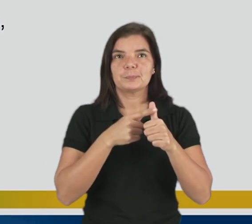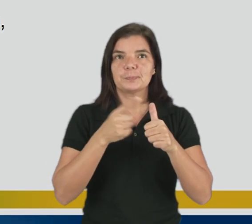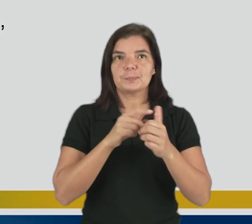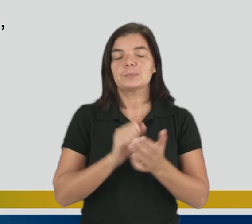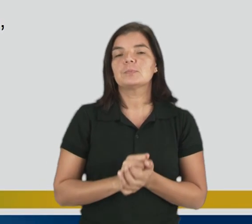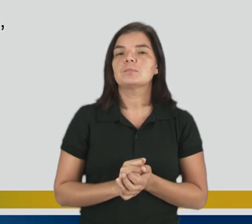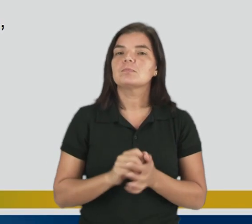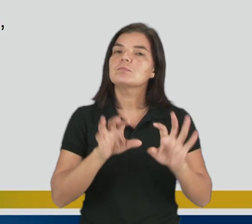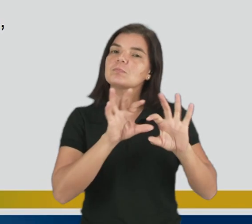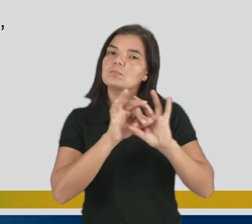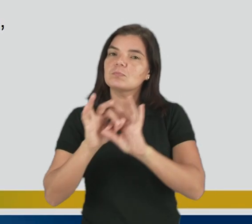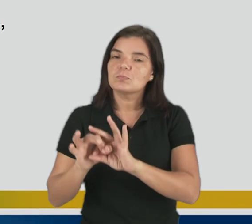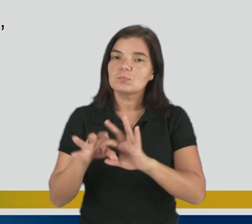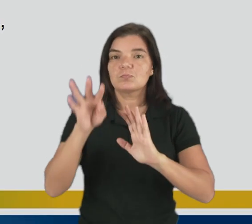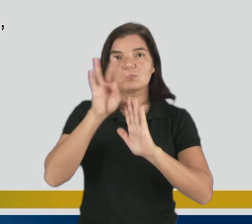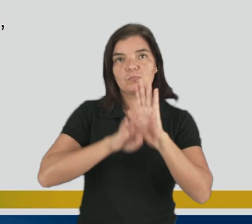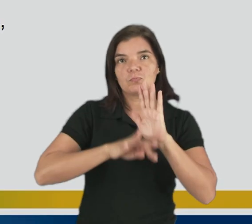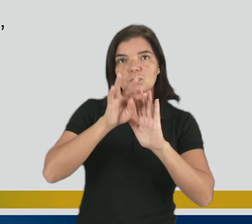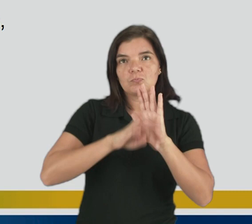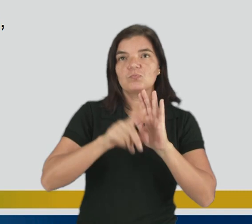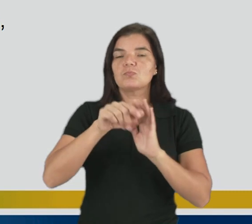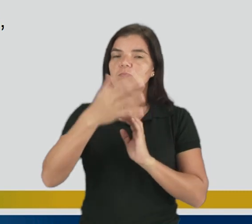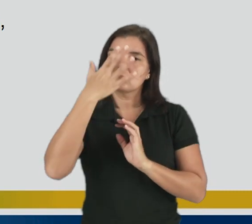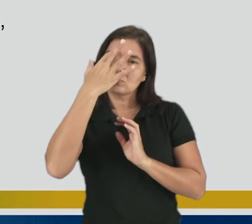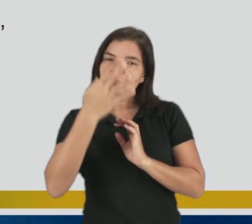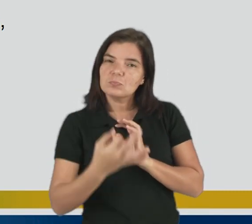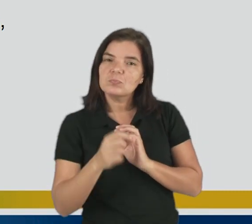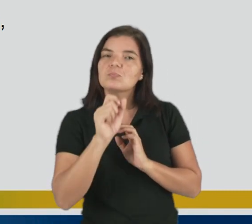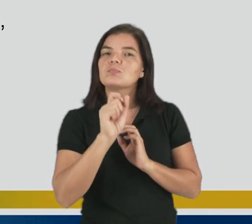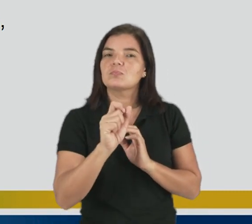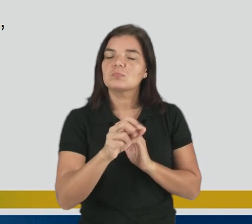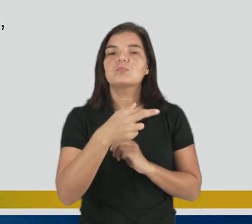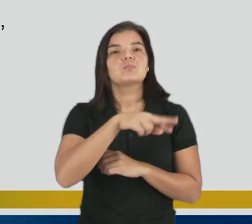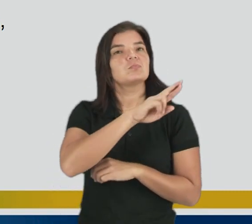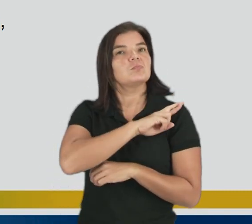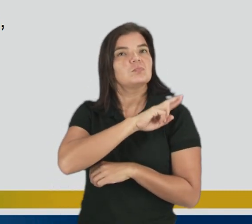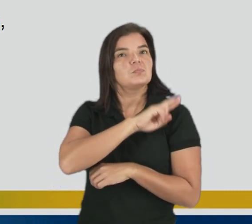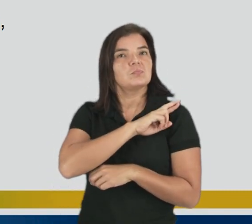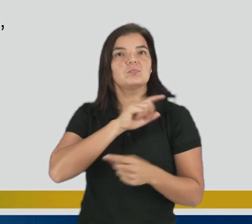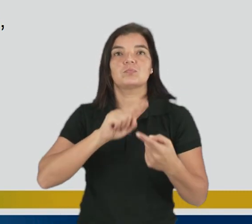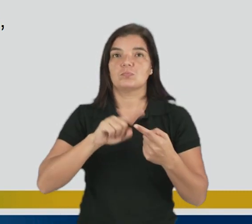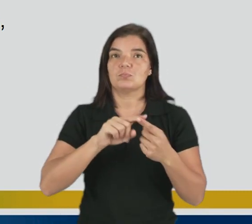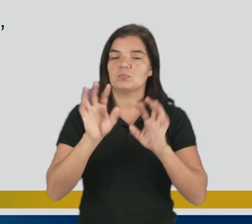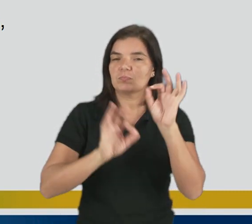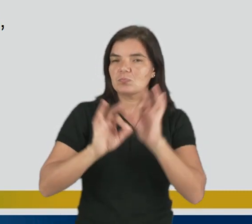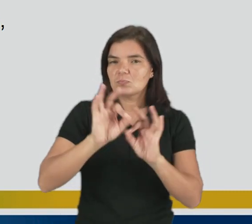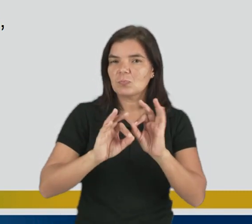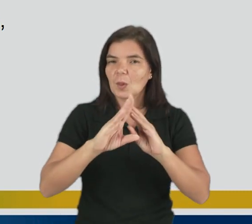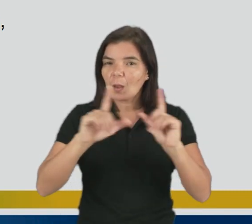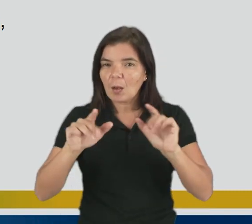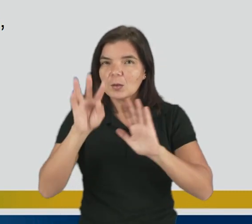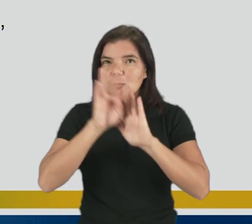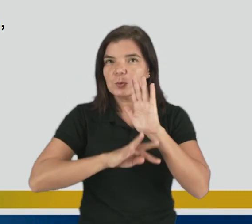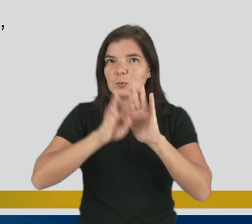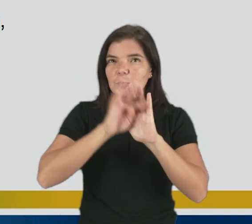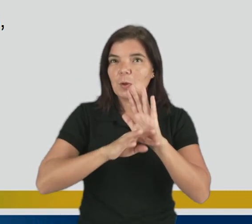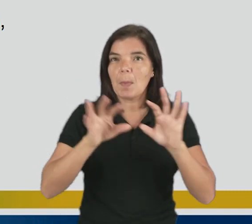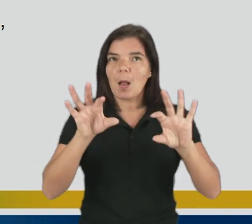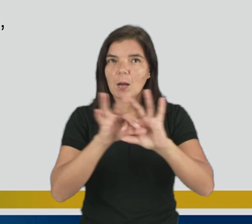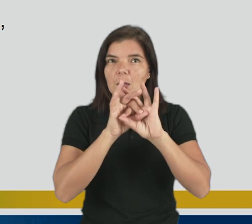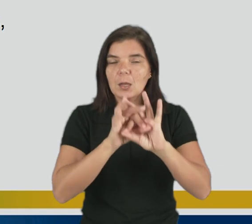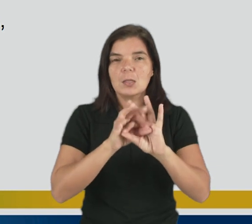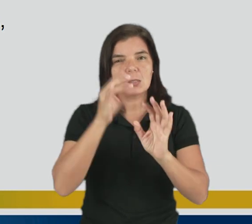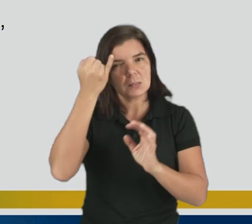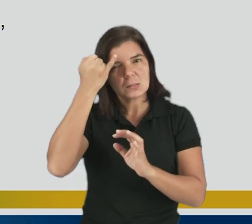diz assim: a respeito da coesão textual, é correto afirmar que ela é responsável, letra A, pela formação lógica do texto e